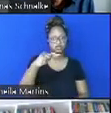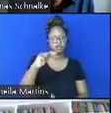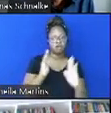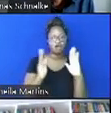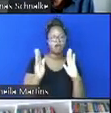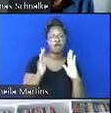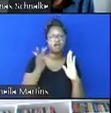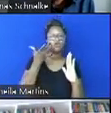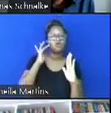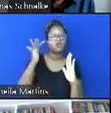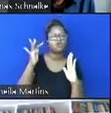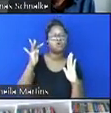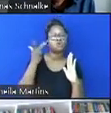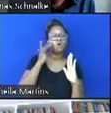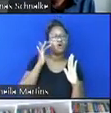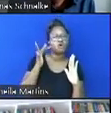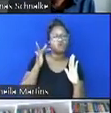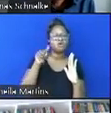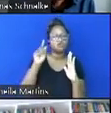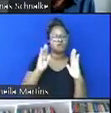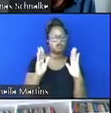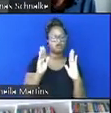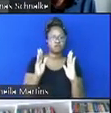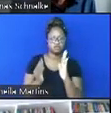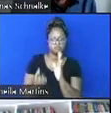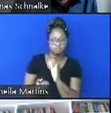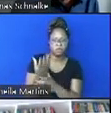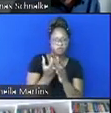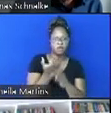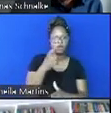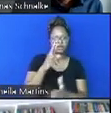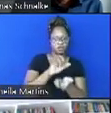da modelagem em cera,